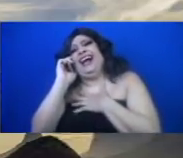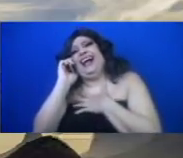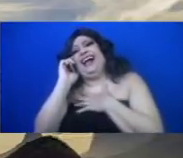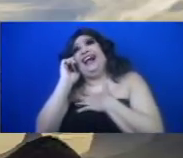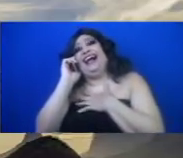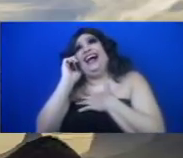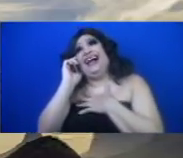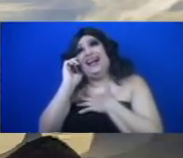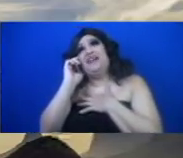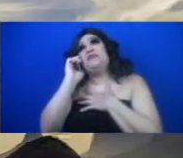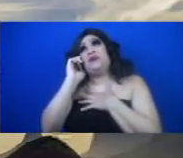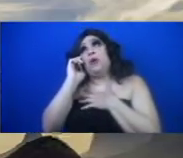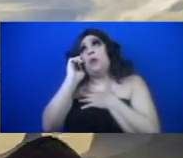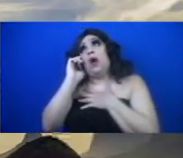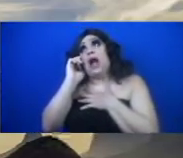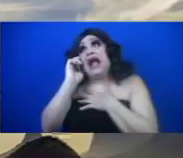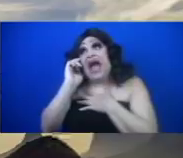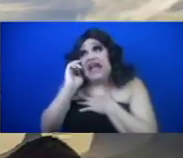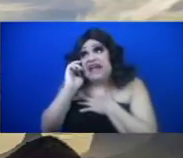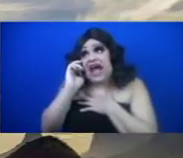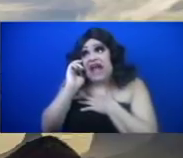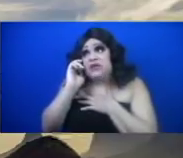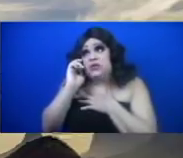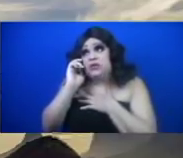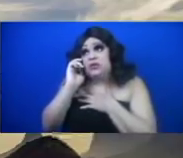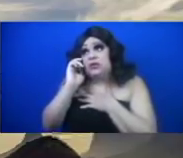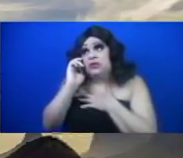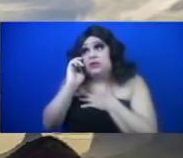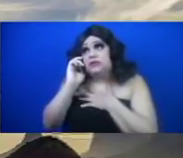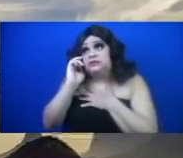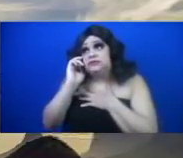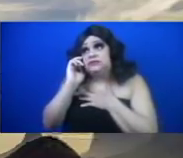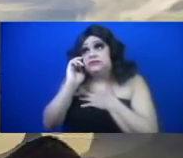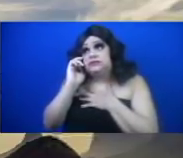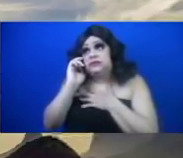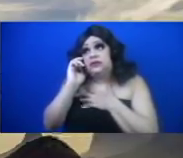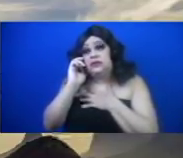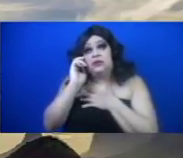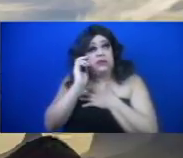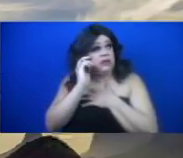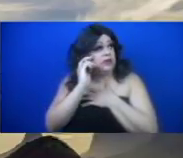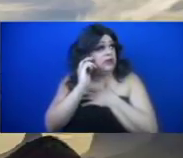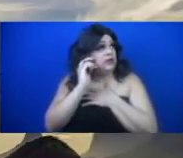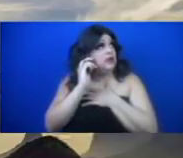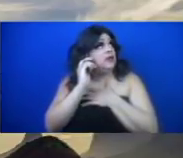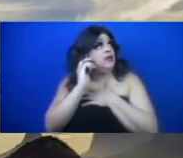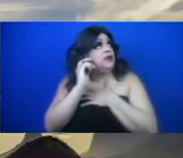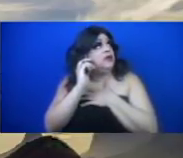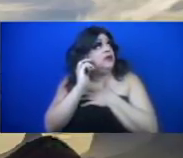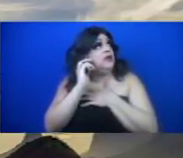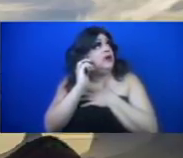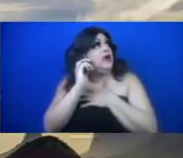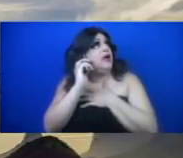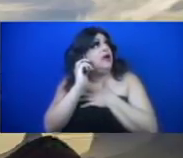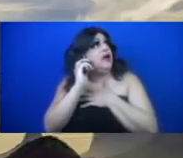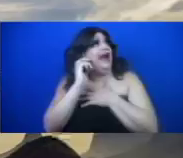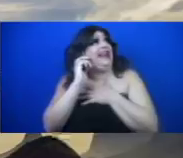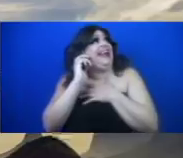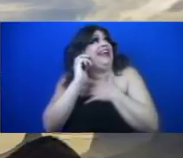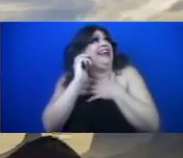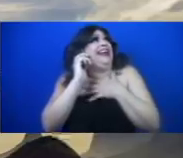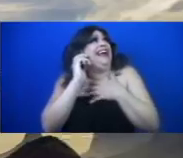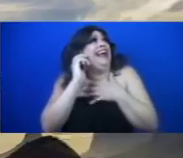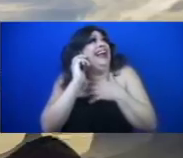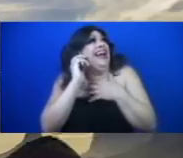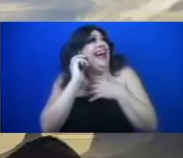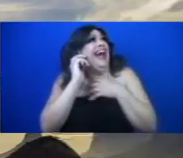vejam só. E há quem diga que o palhaço é... Vocês estão me reconhecendo, né?